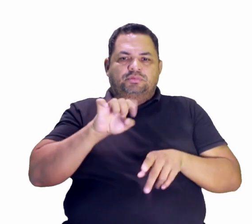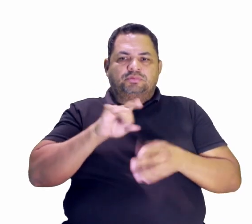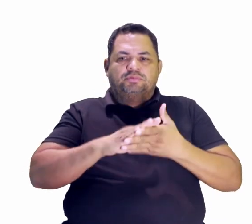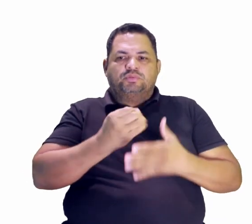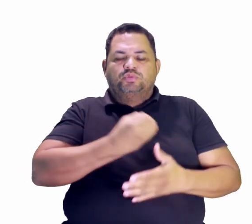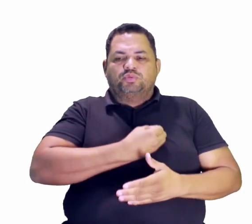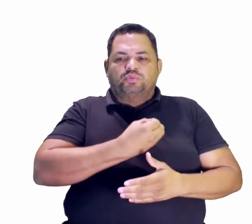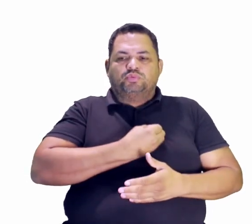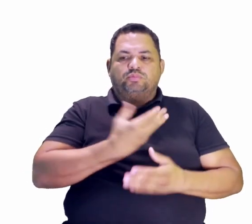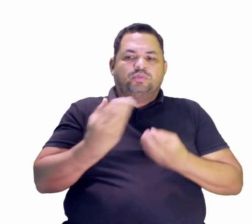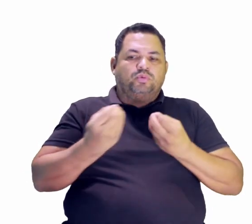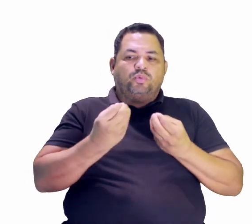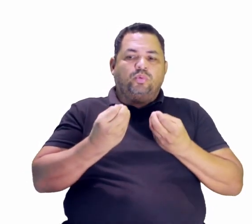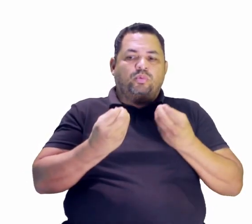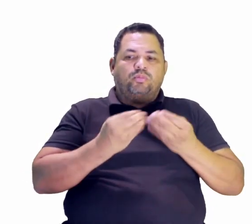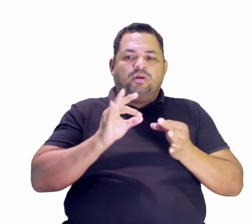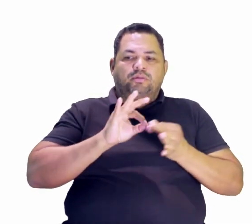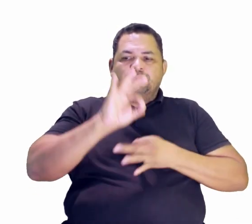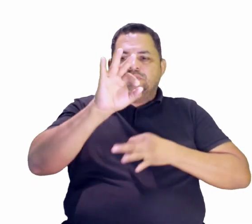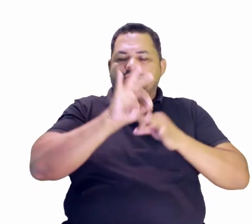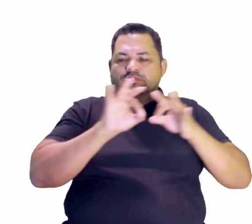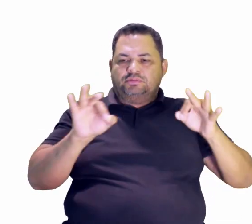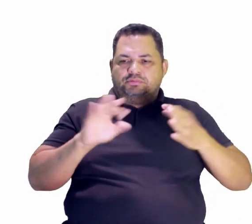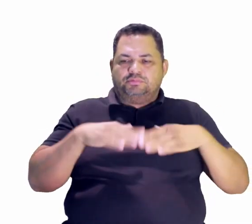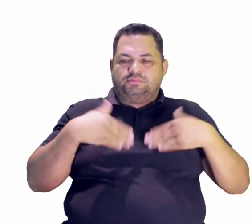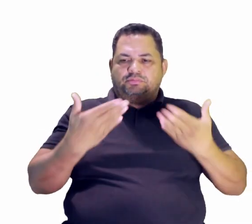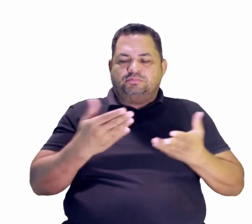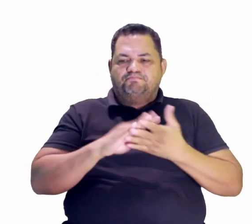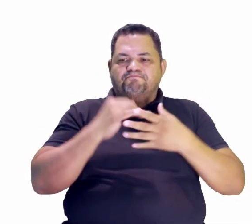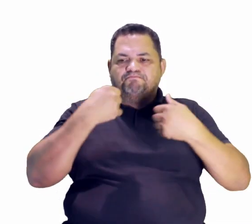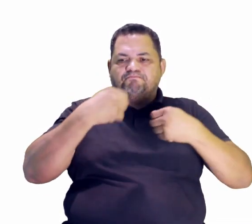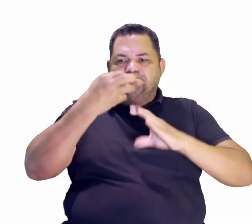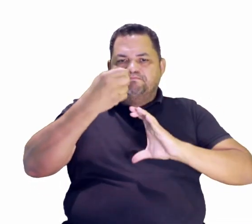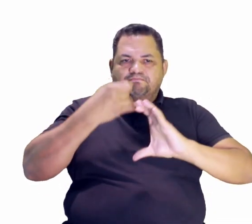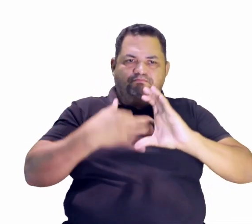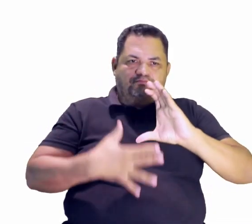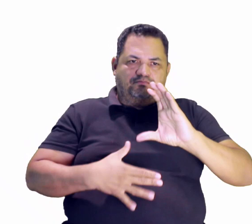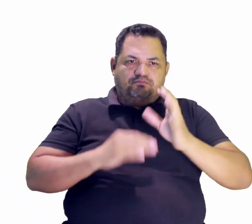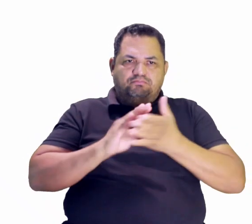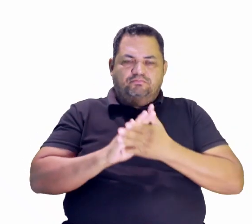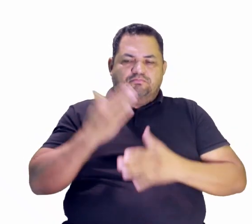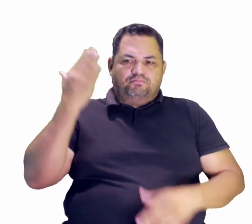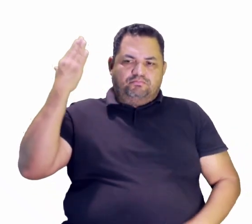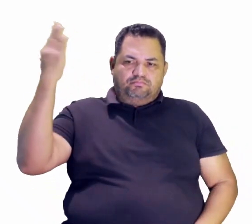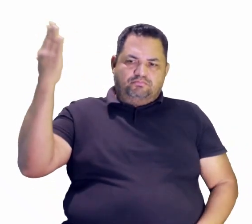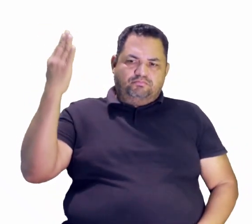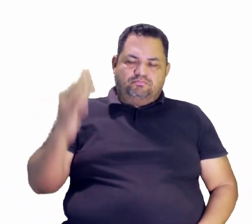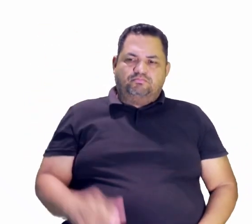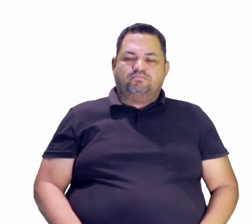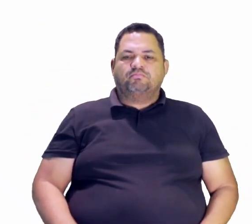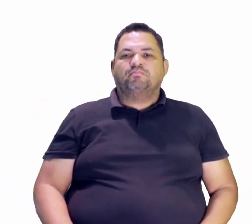a unidade. Então, tem que ter tudo isso para caracterizar a grandeza vetorial.